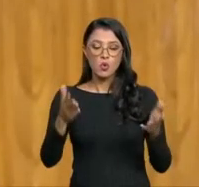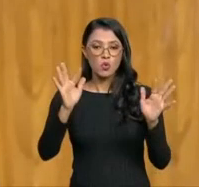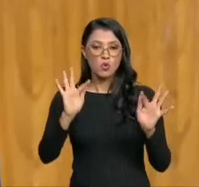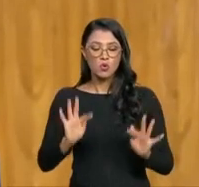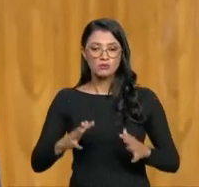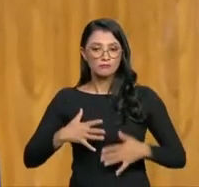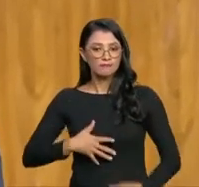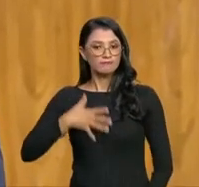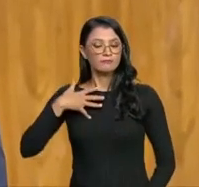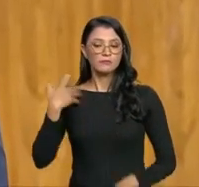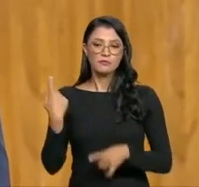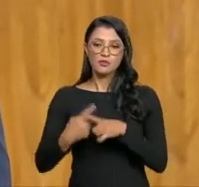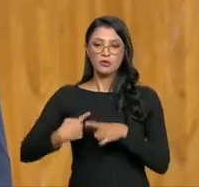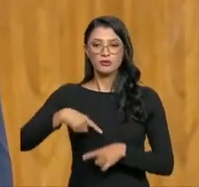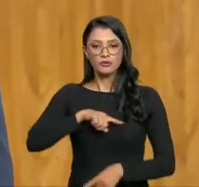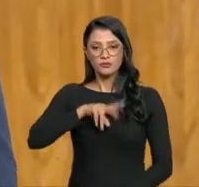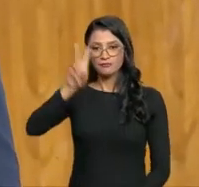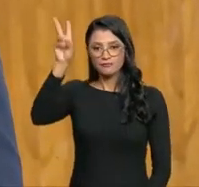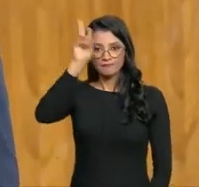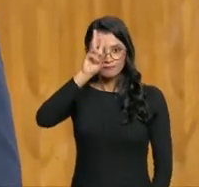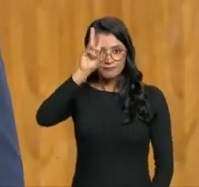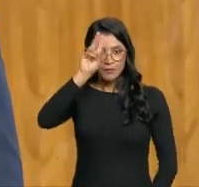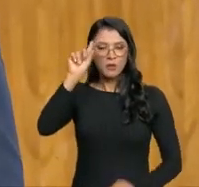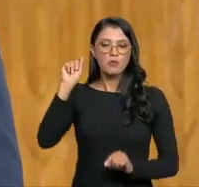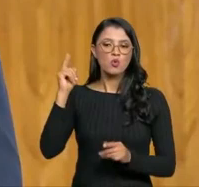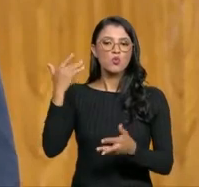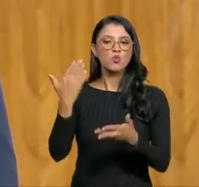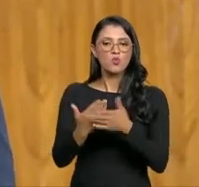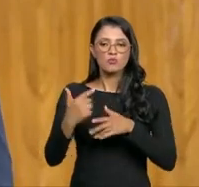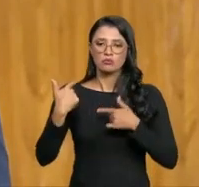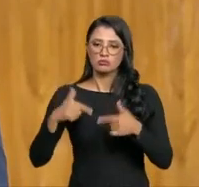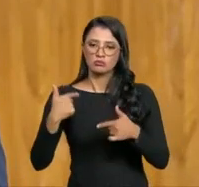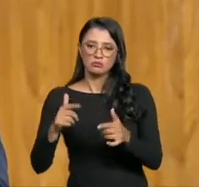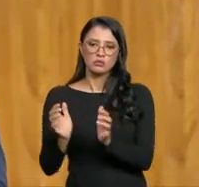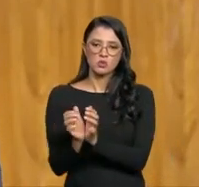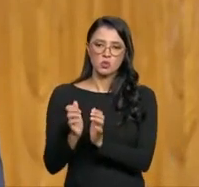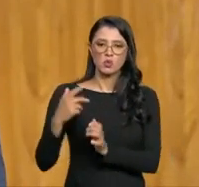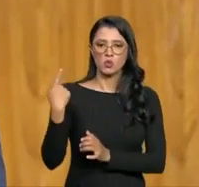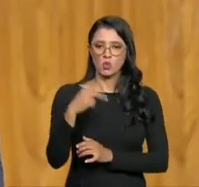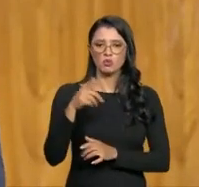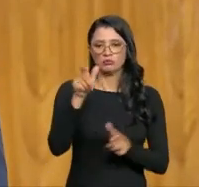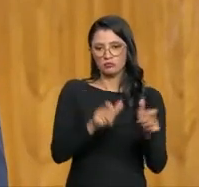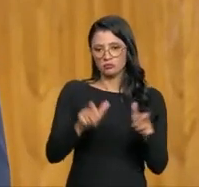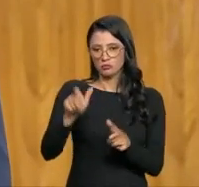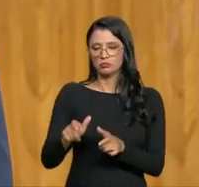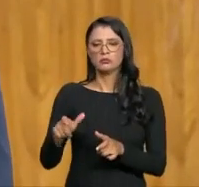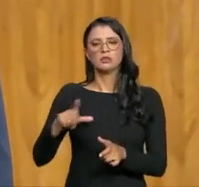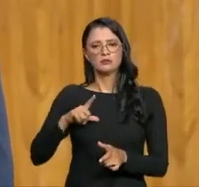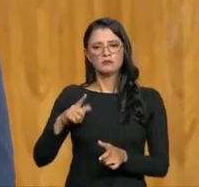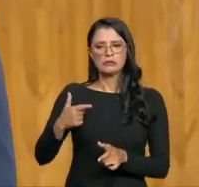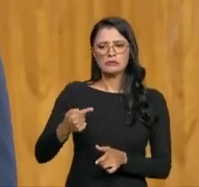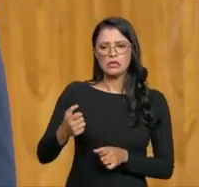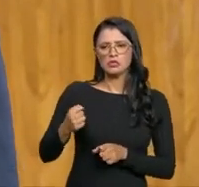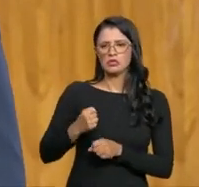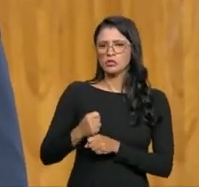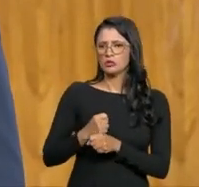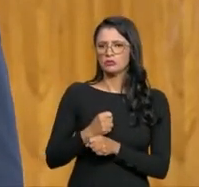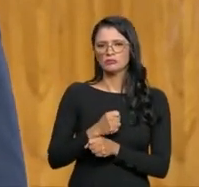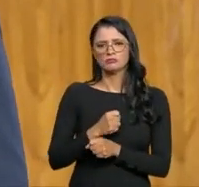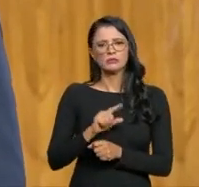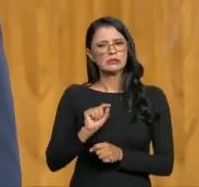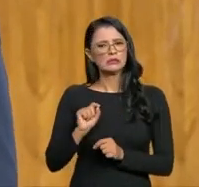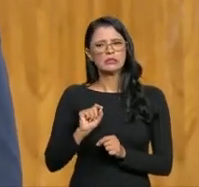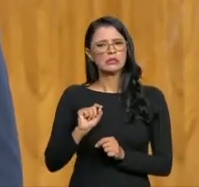Nós havemos de nos lembrar, os trabalhadores desse país ficaram exatos 7 anos sem